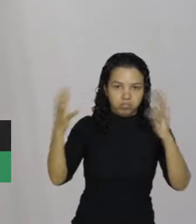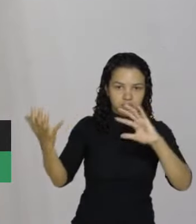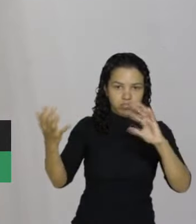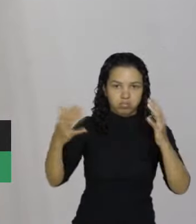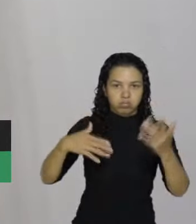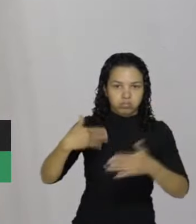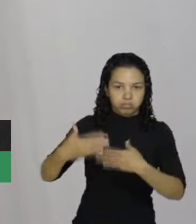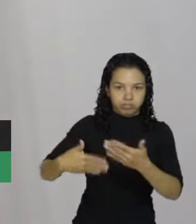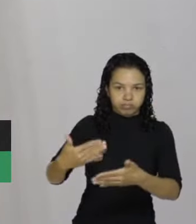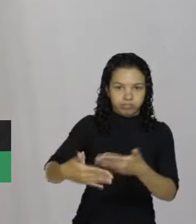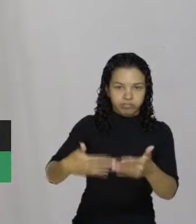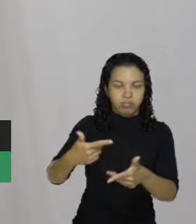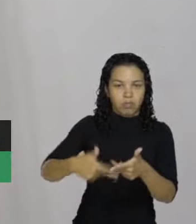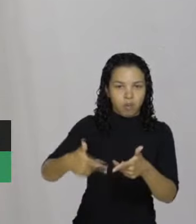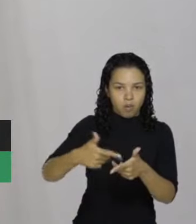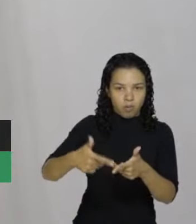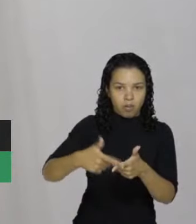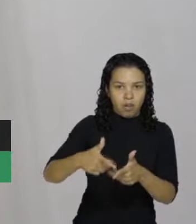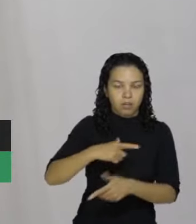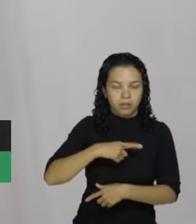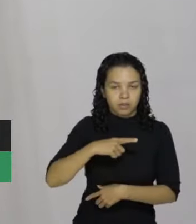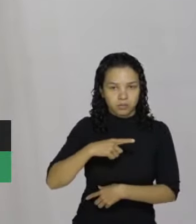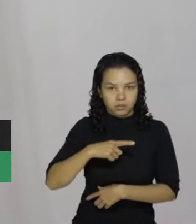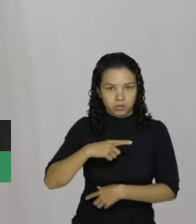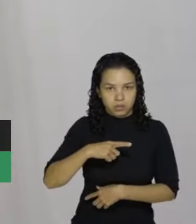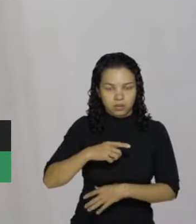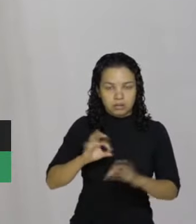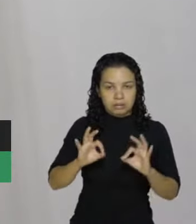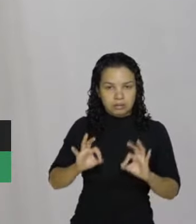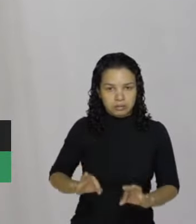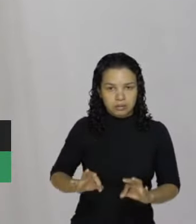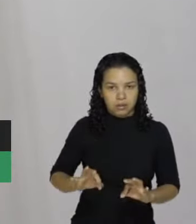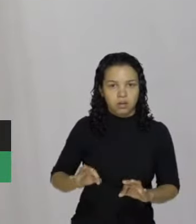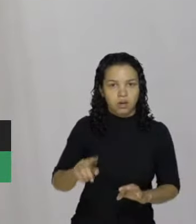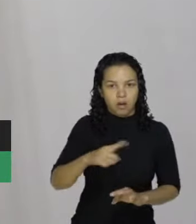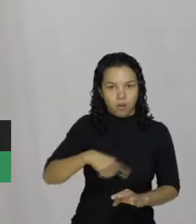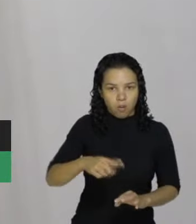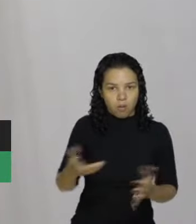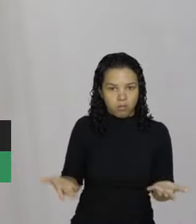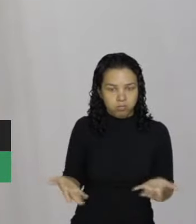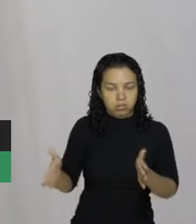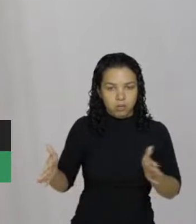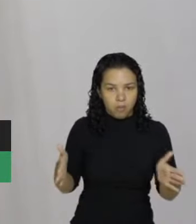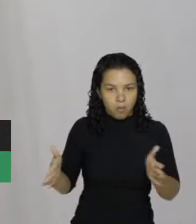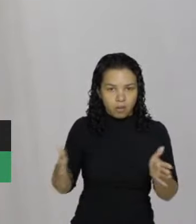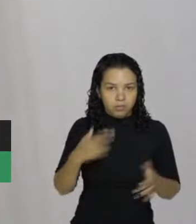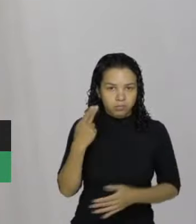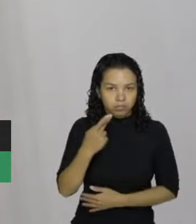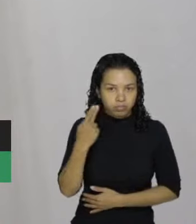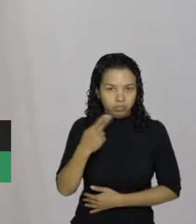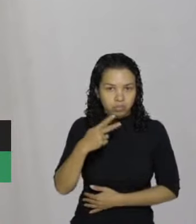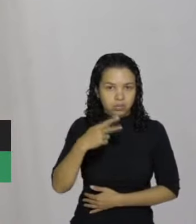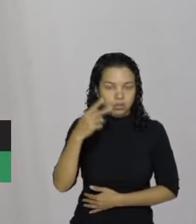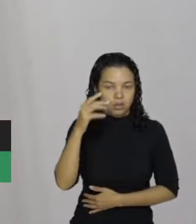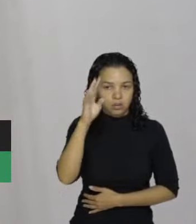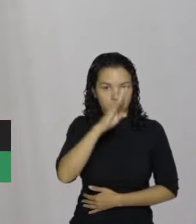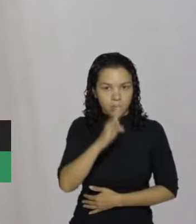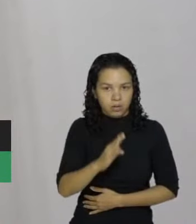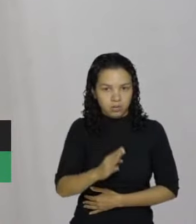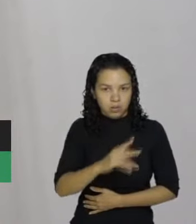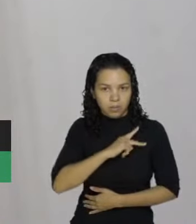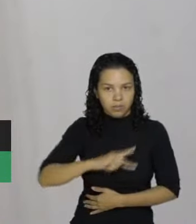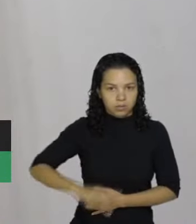da história do nosso estado e que, com certeza, nesse atual momento da política brasileira com a